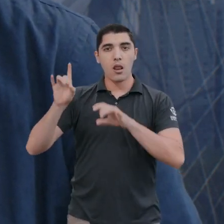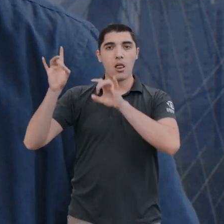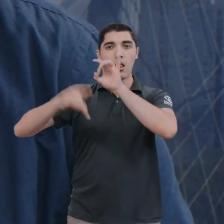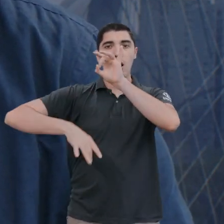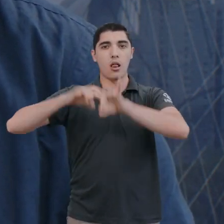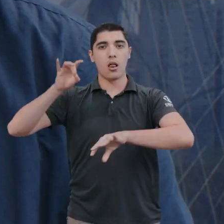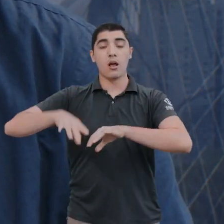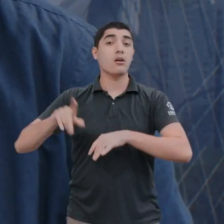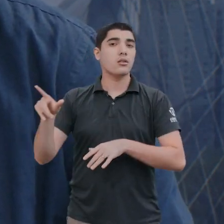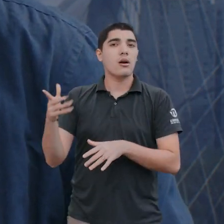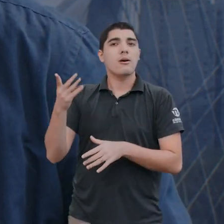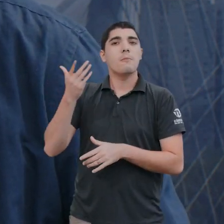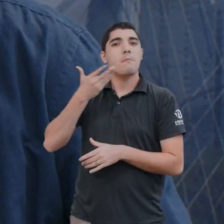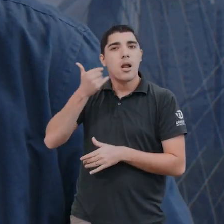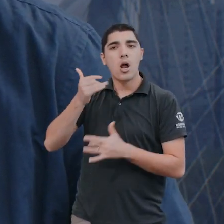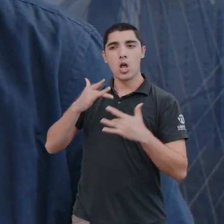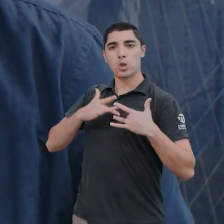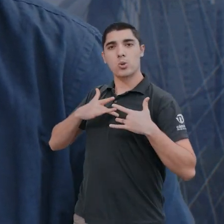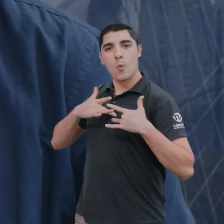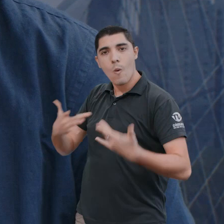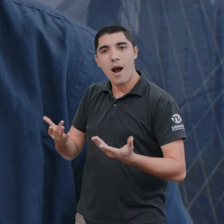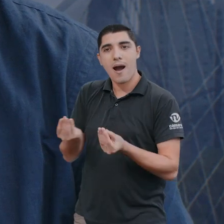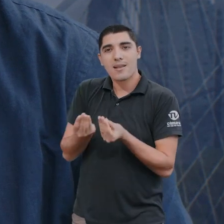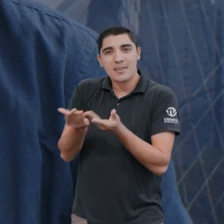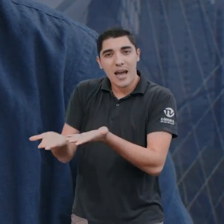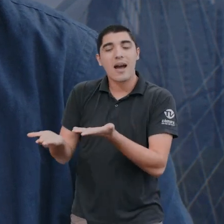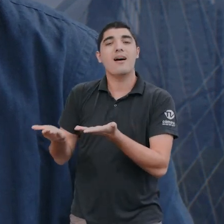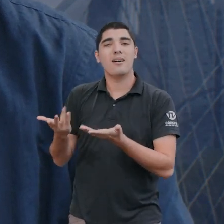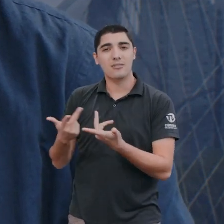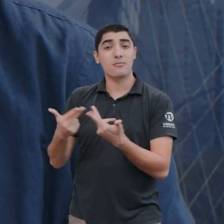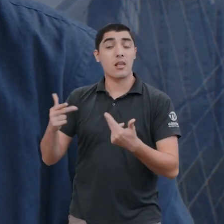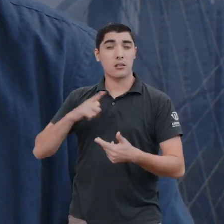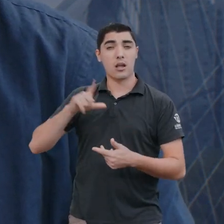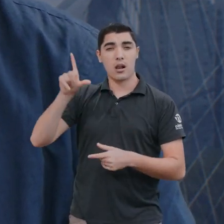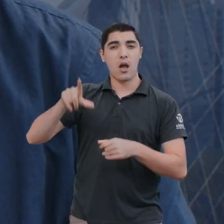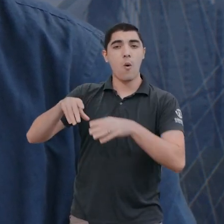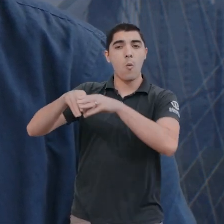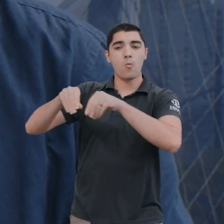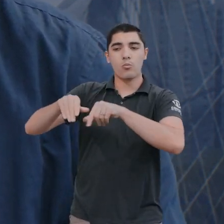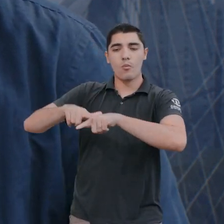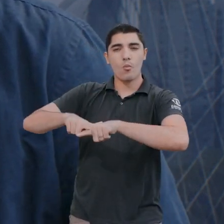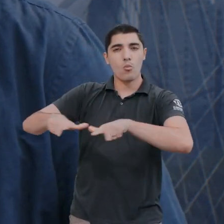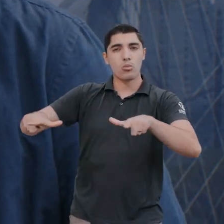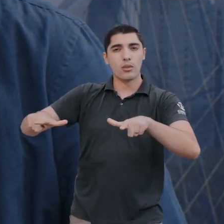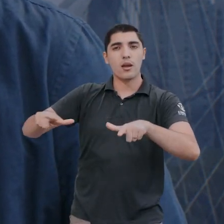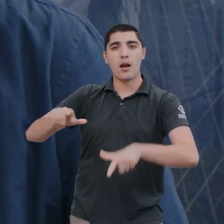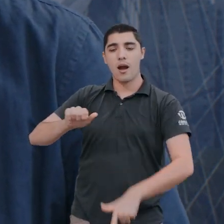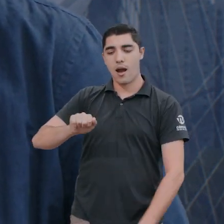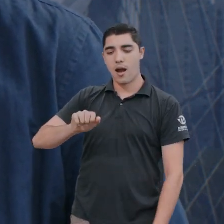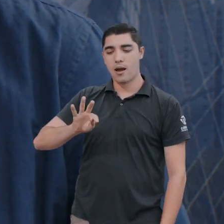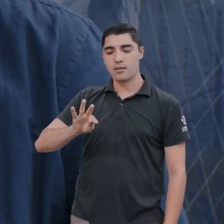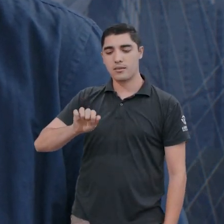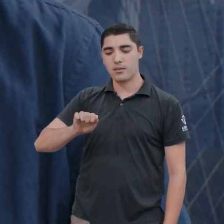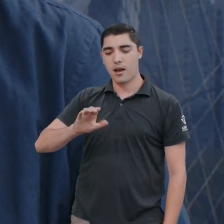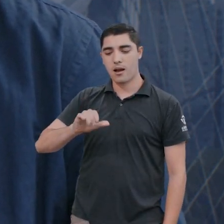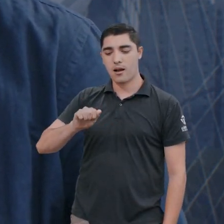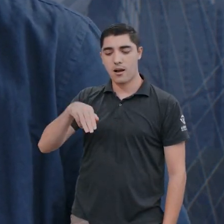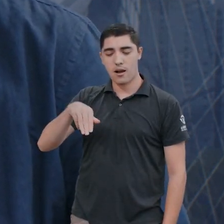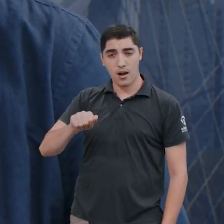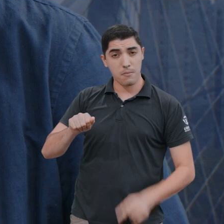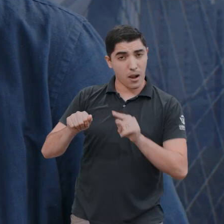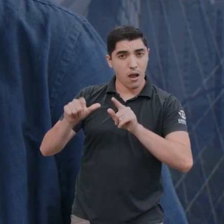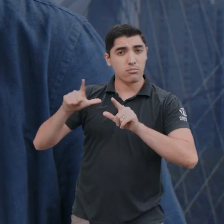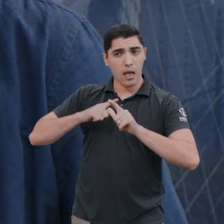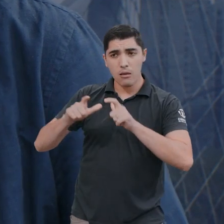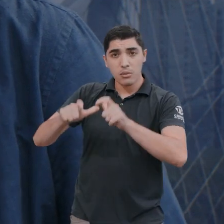Então eles preferem, em vez de doar ou colocar essa peça para circular, nesse conceito de economia circular, né,